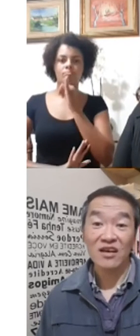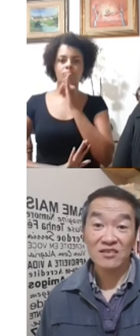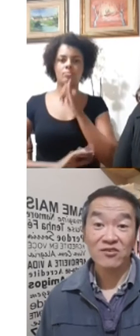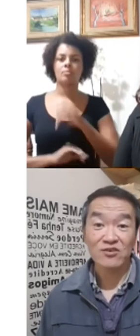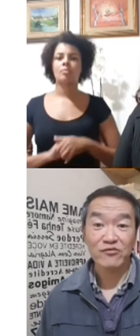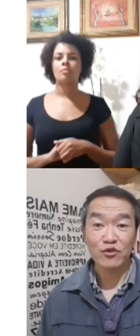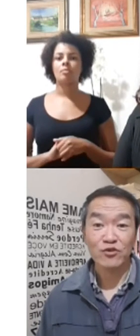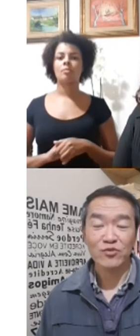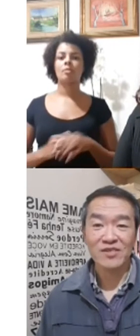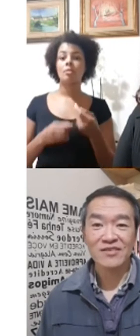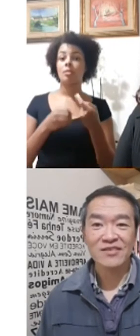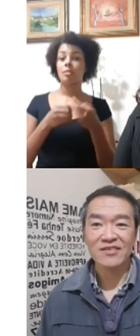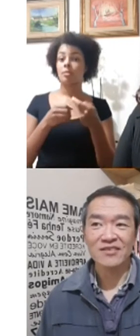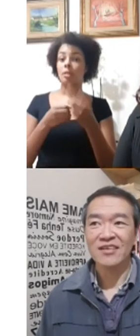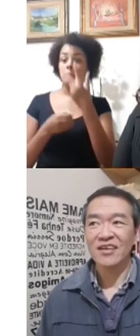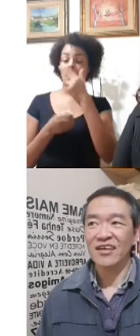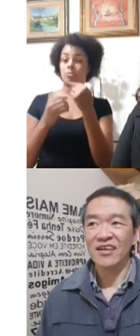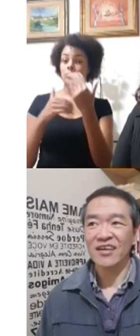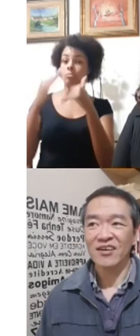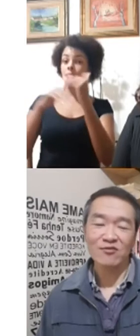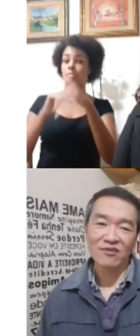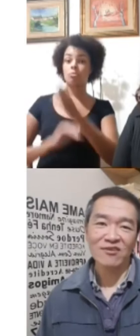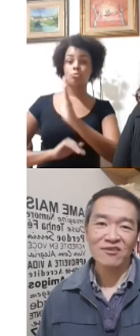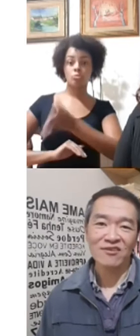uma cidade que eu acho que evoluiu bastante.